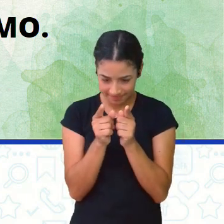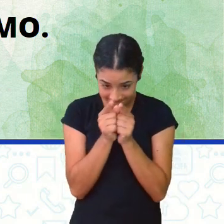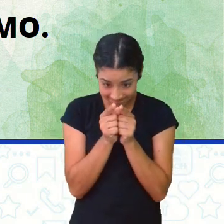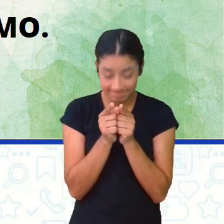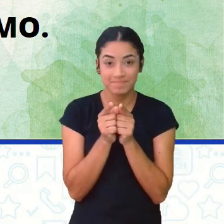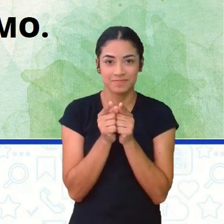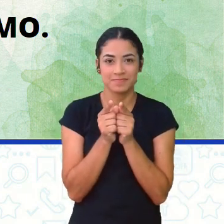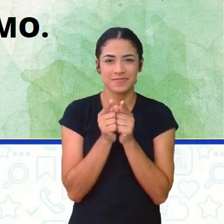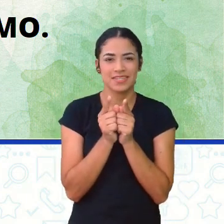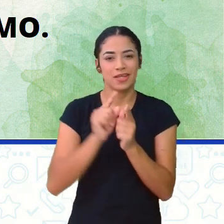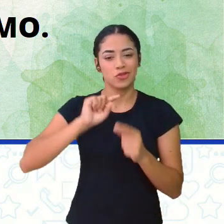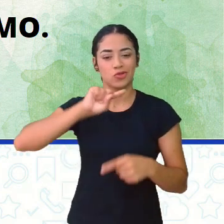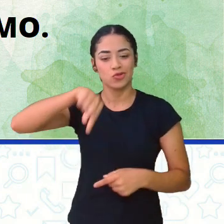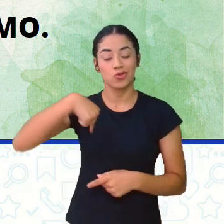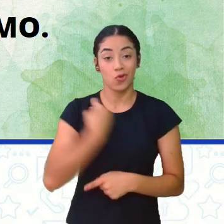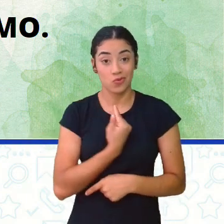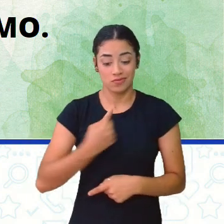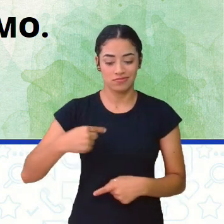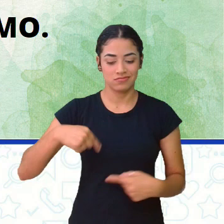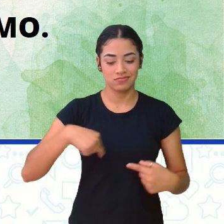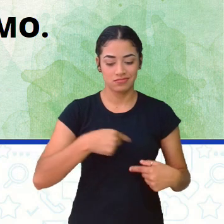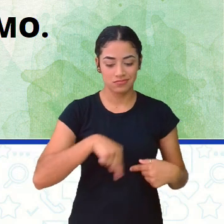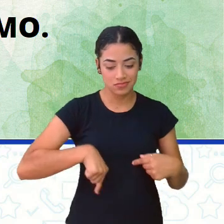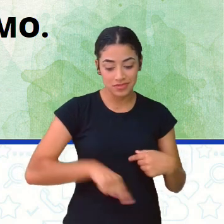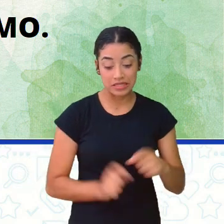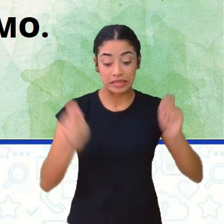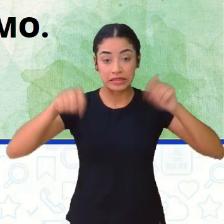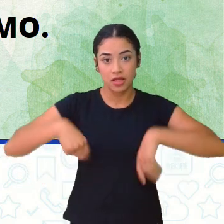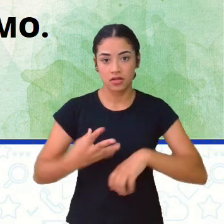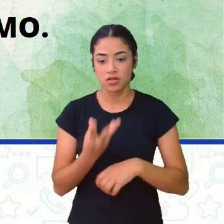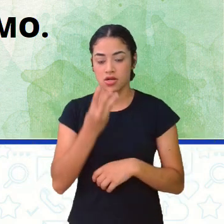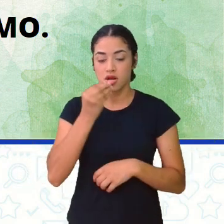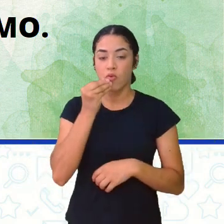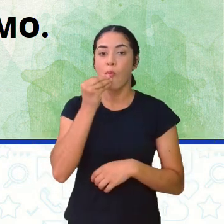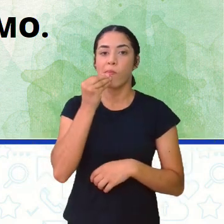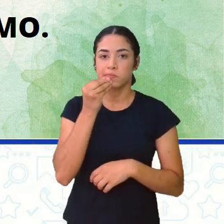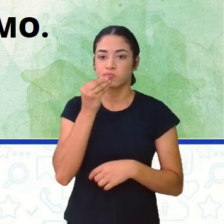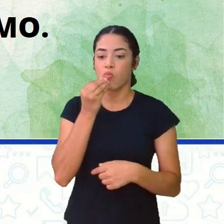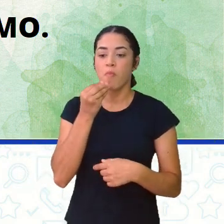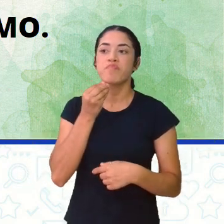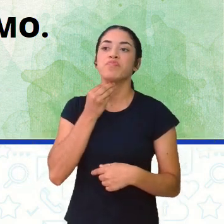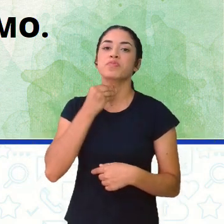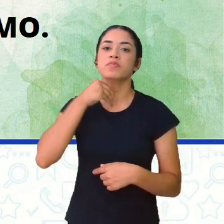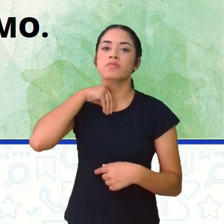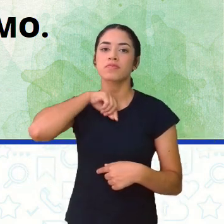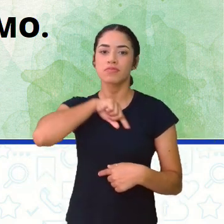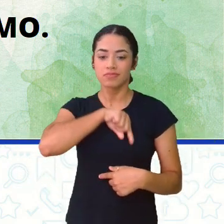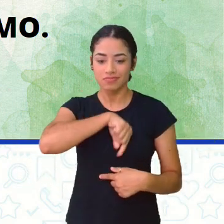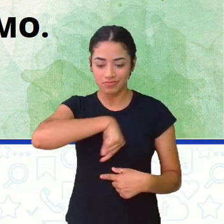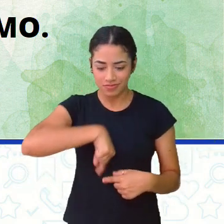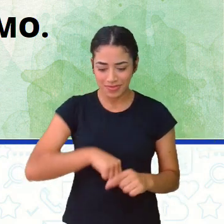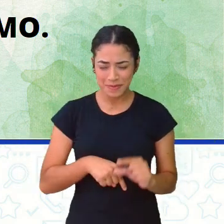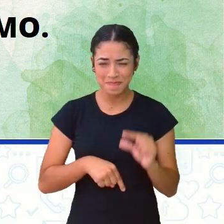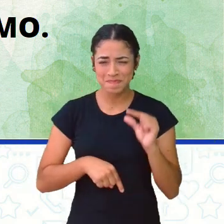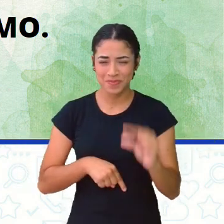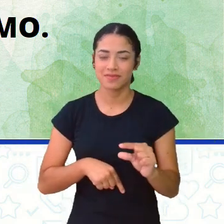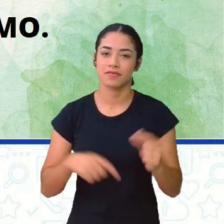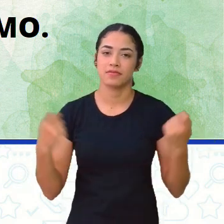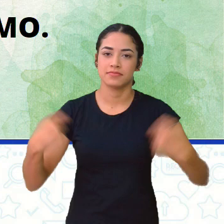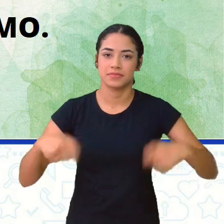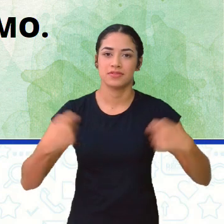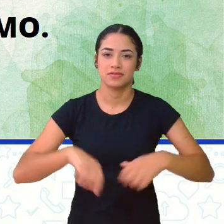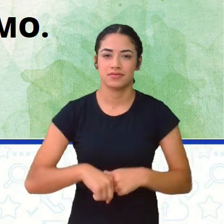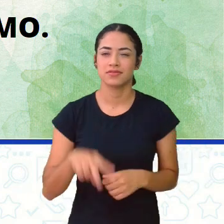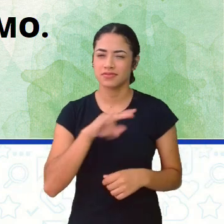organismo só vai absorver se essas partículas estiverem bem pequenas. E a gente vai entender